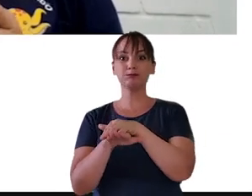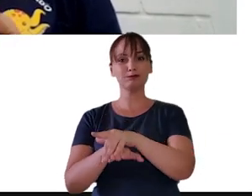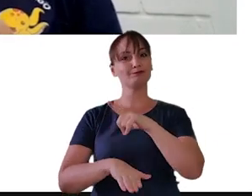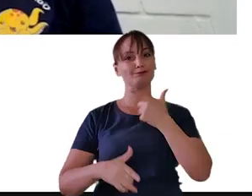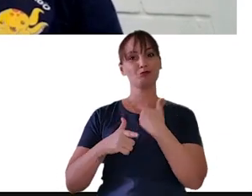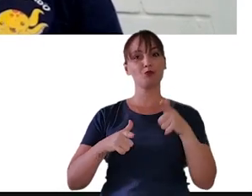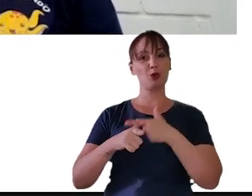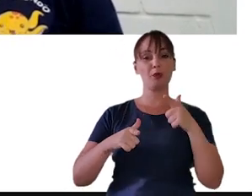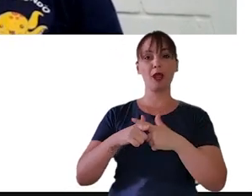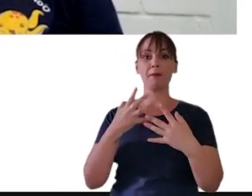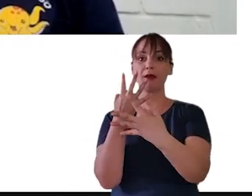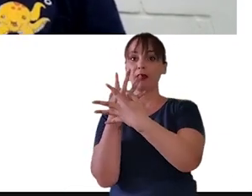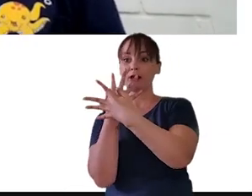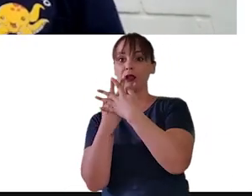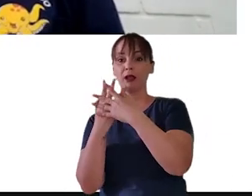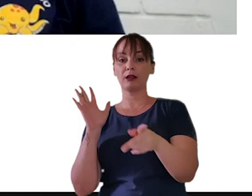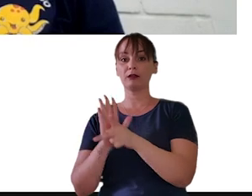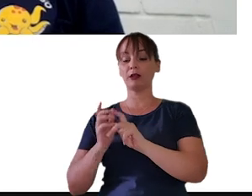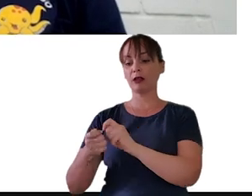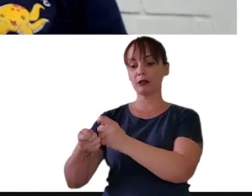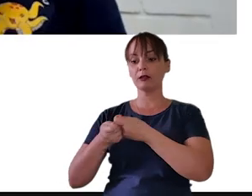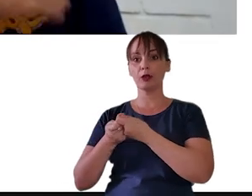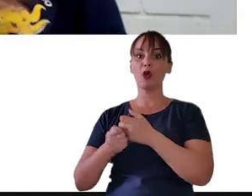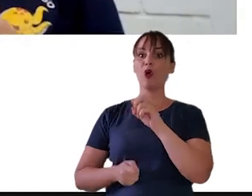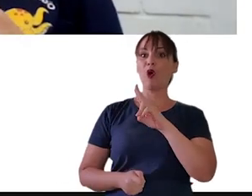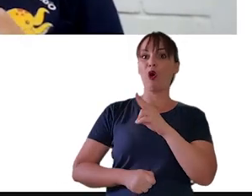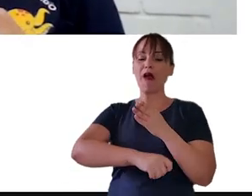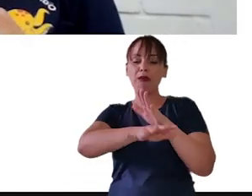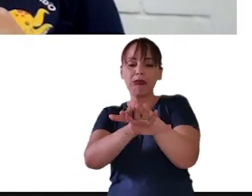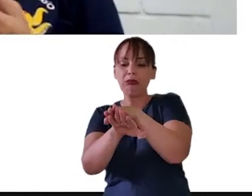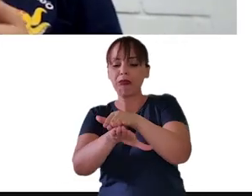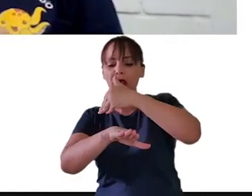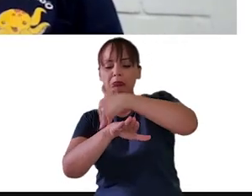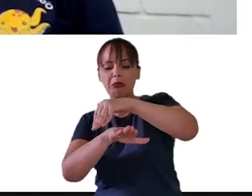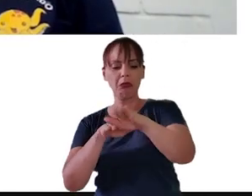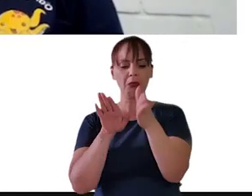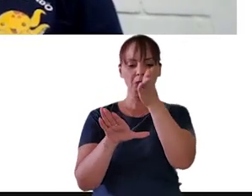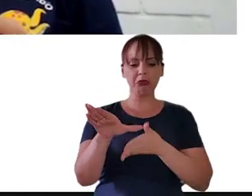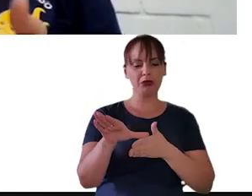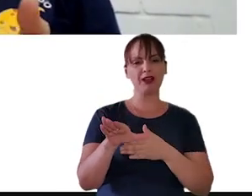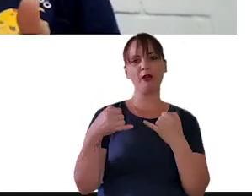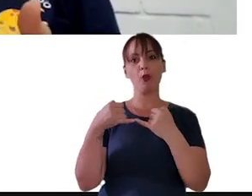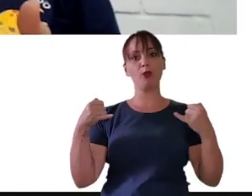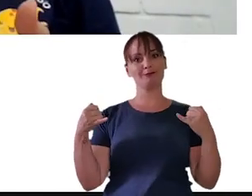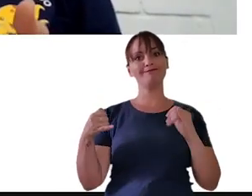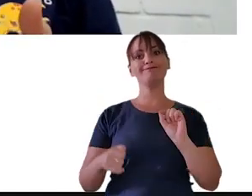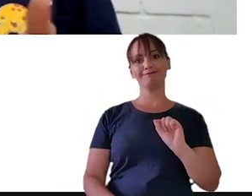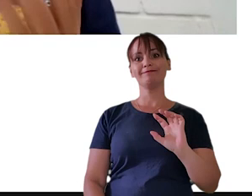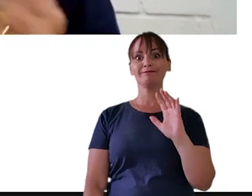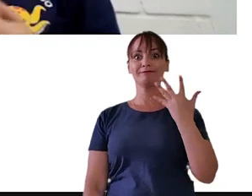ficar enroscado em rede, de poder ou de cortar nadadeiras ou membros com linhas, já